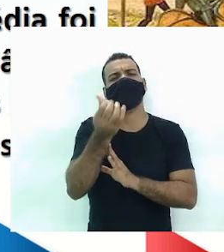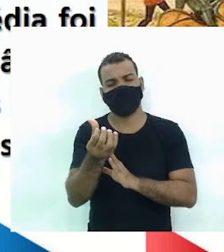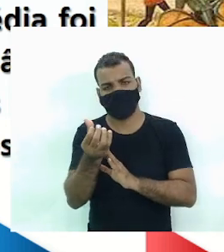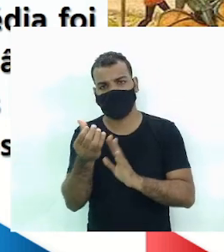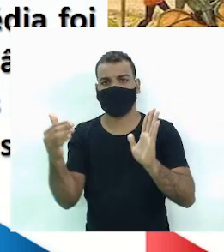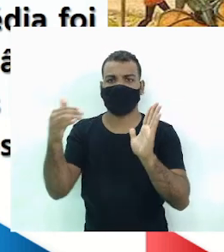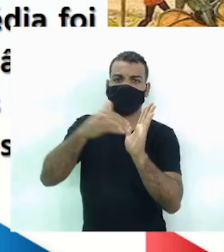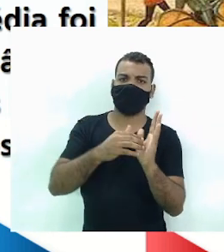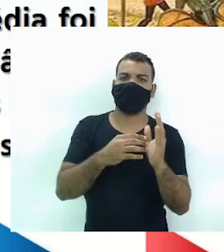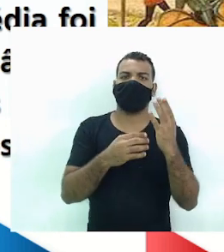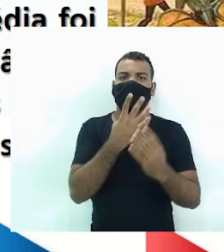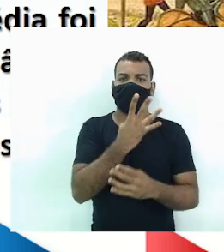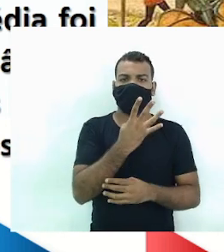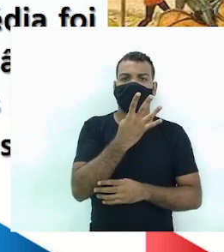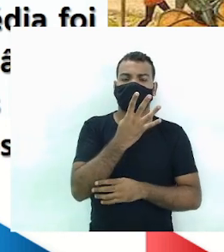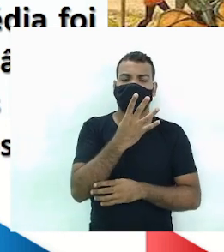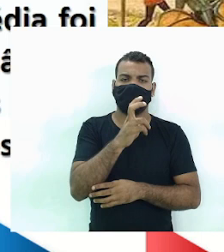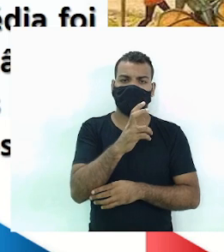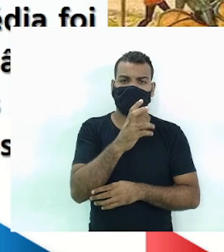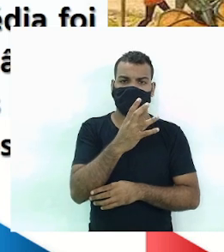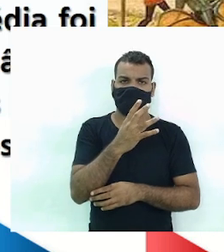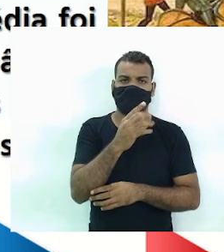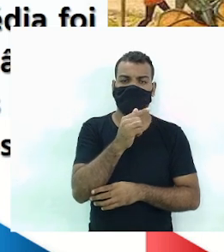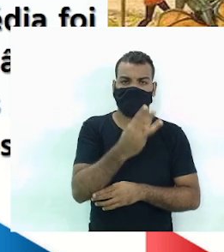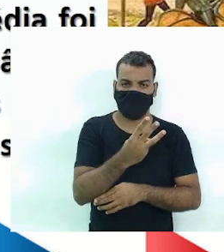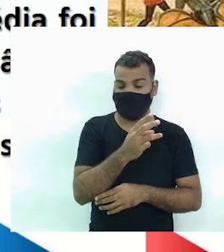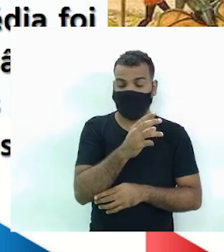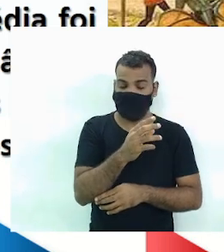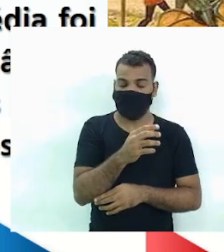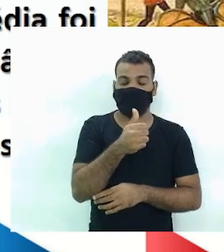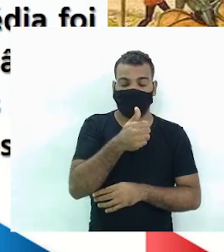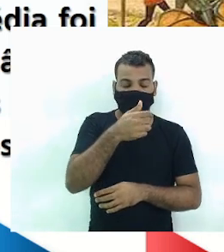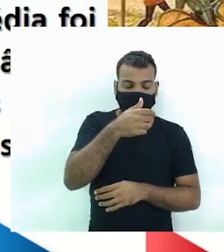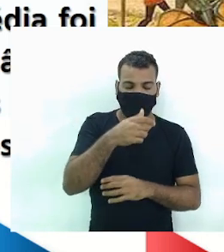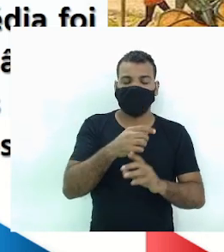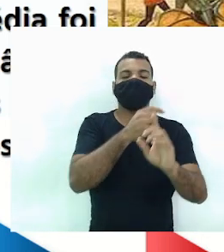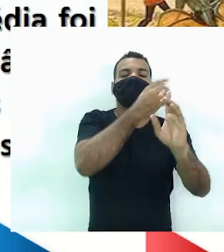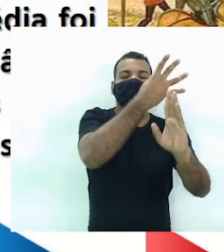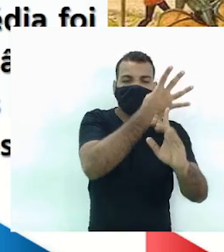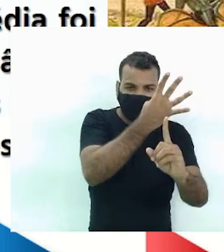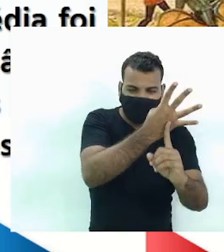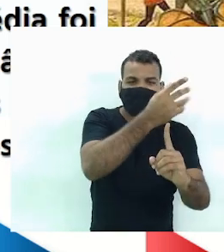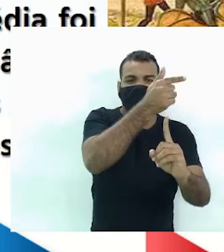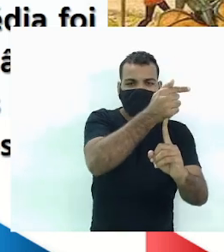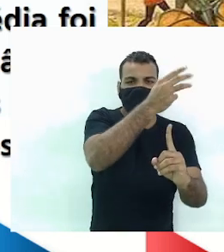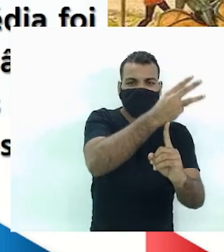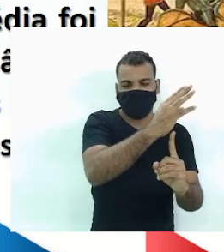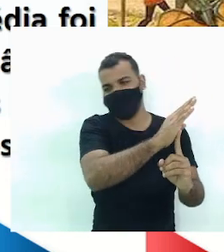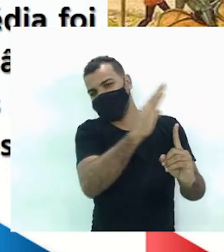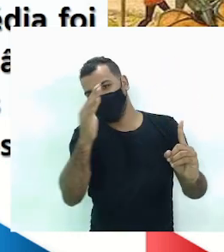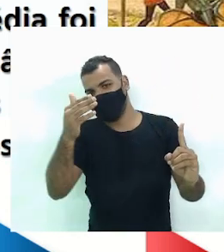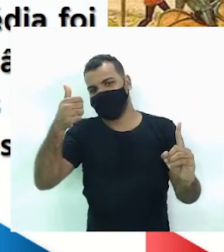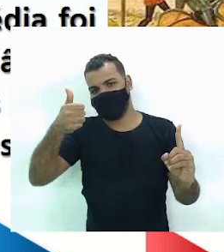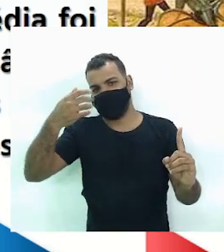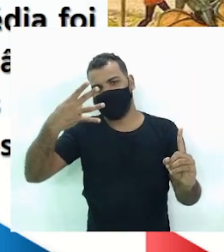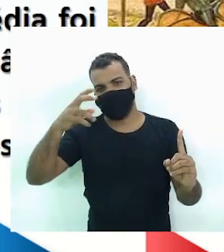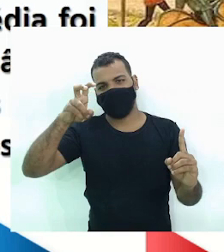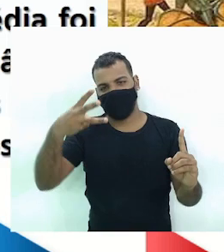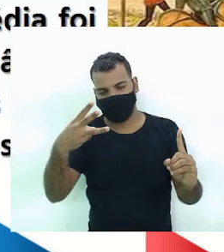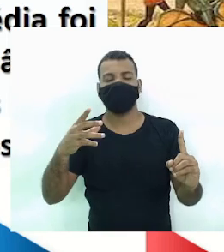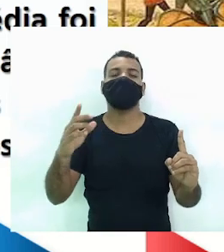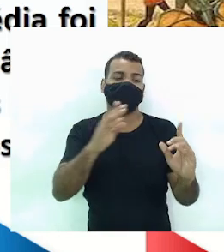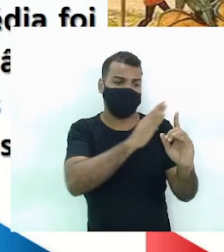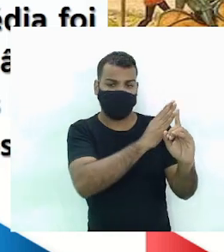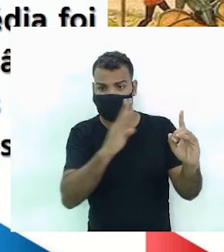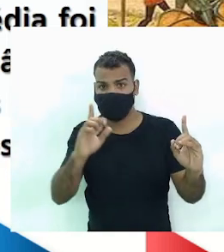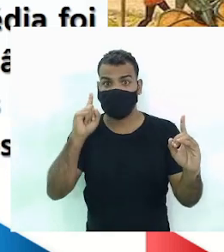a 1453. Durante quase 1000 anos, houve inovações tecnológicas, políticas